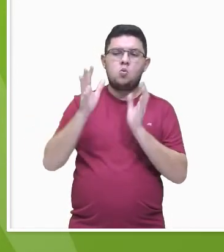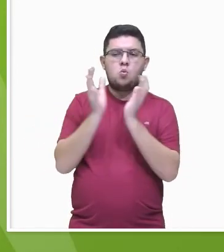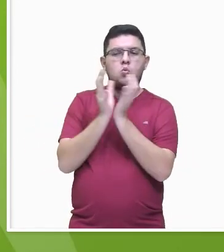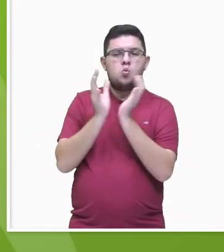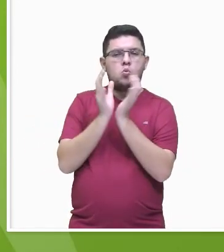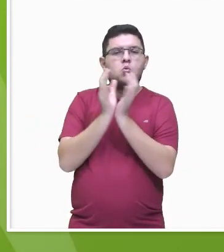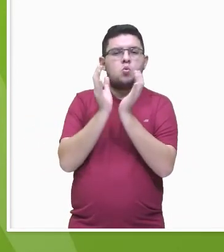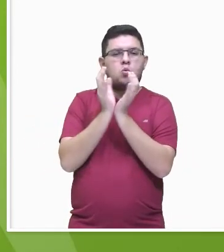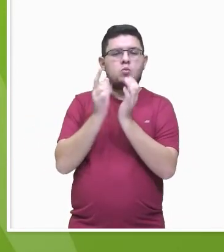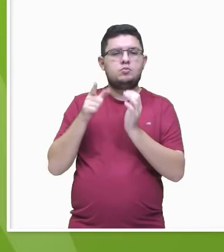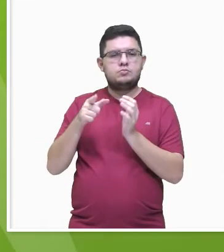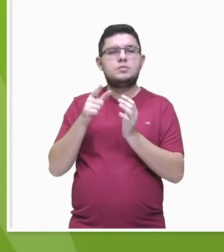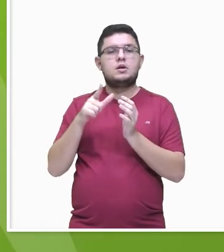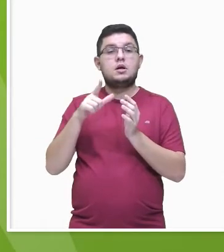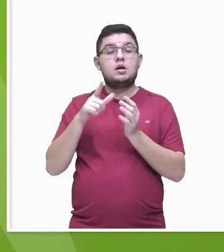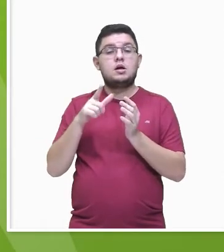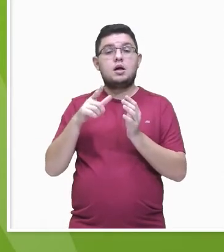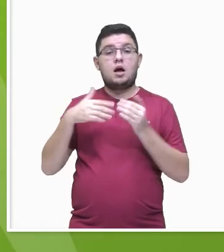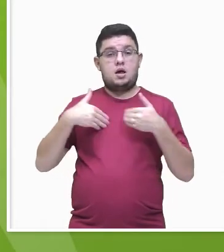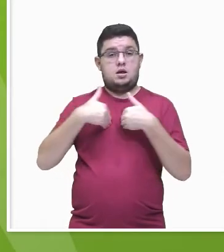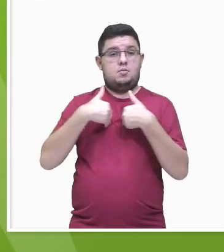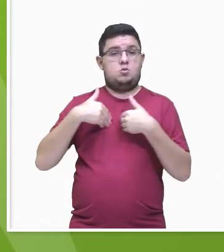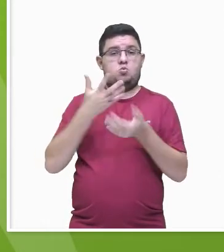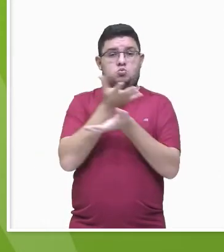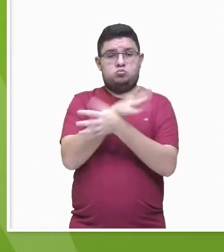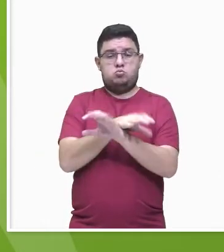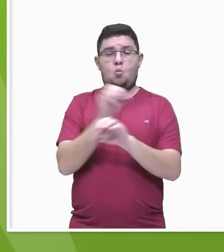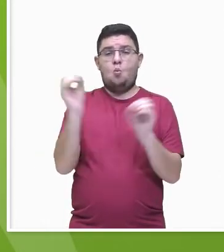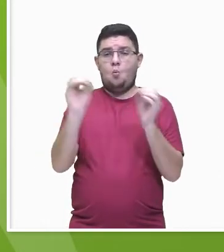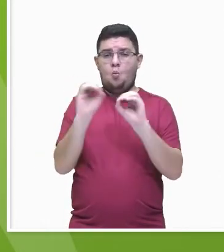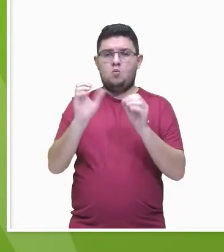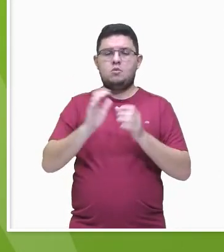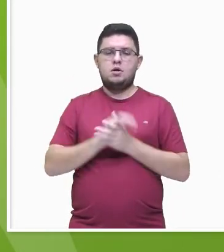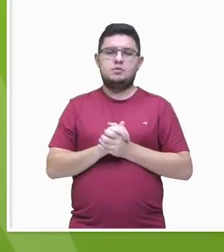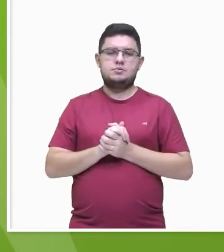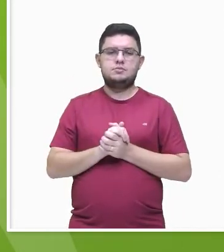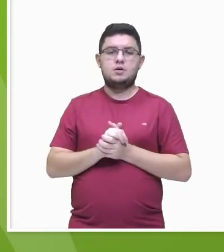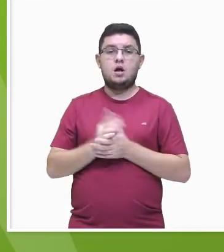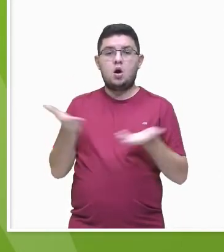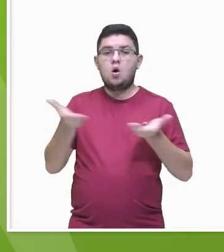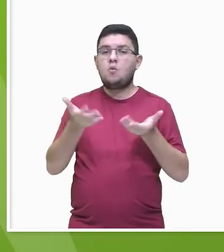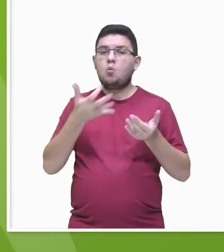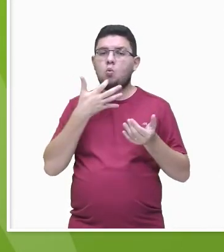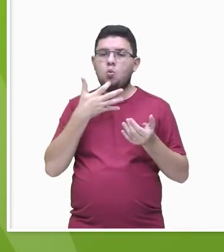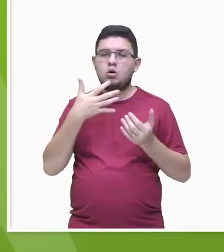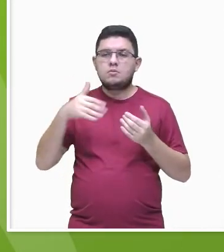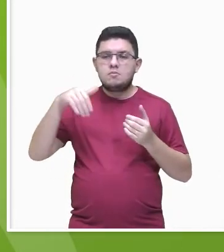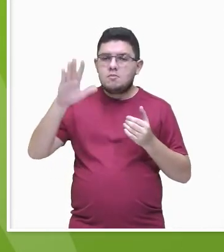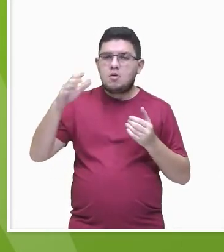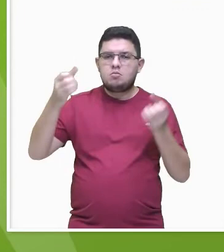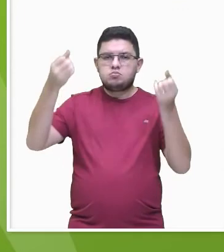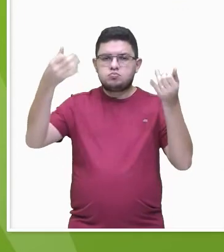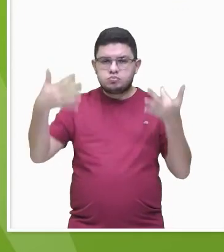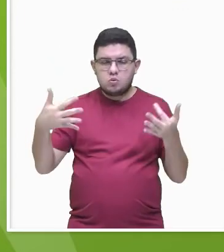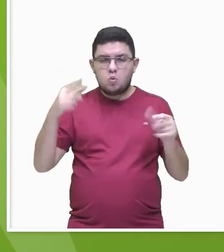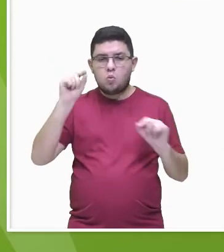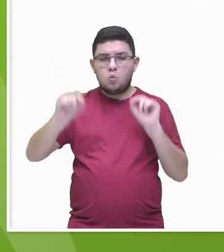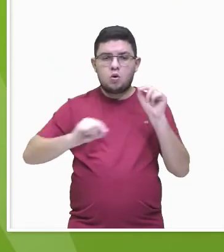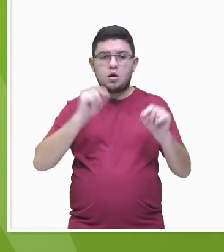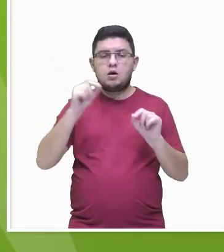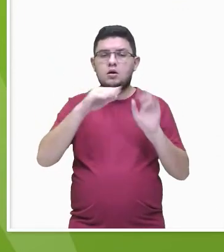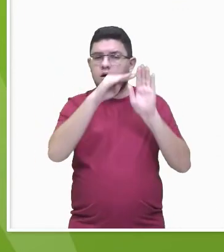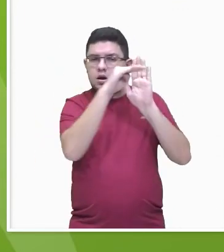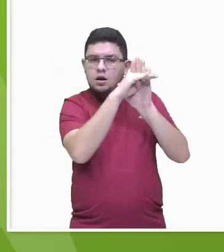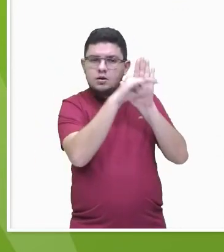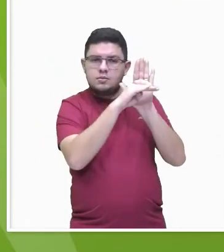animais invertebrados, certo? A gente vai conhecer um pouco mais agora sobre eles. A gente vai observar aí a classificação